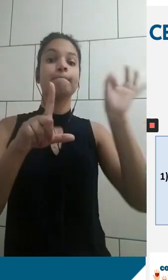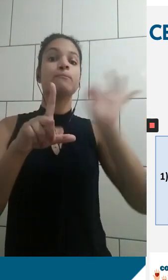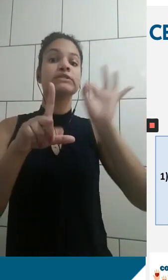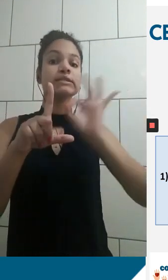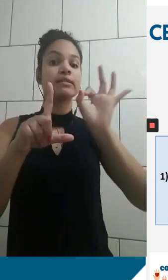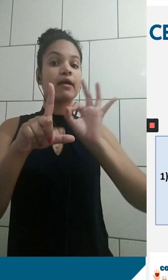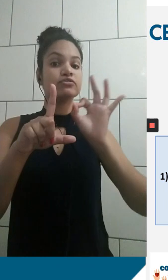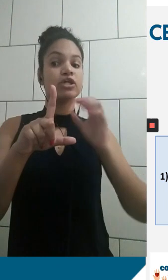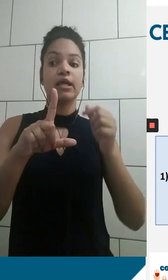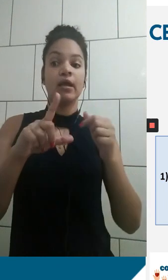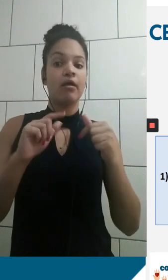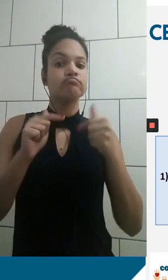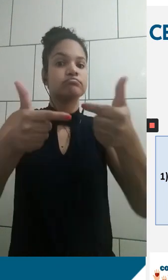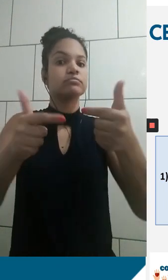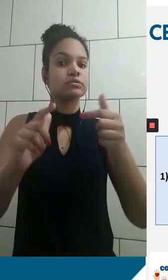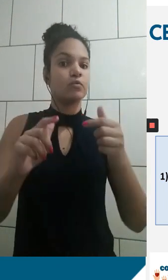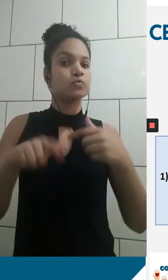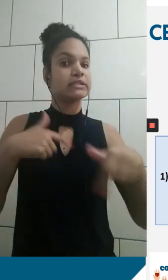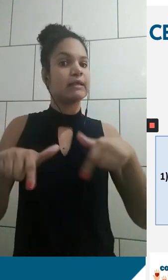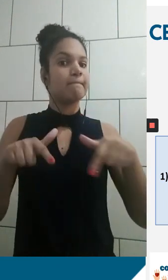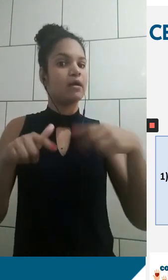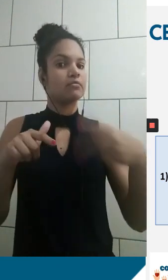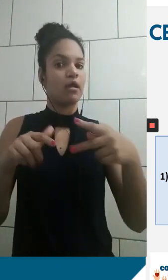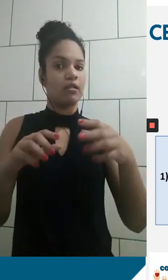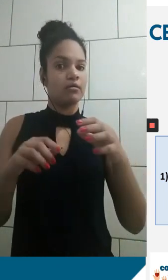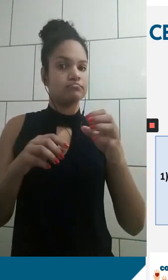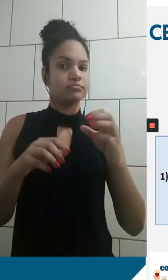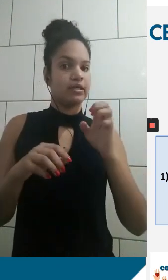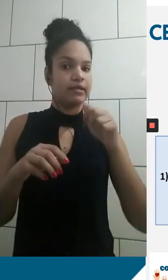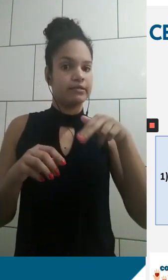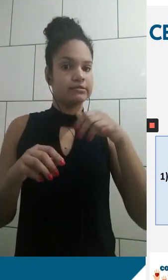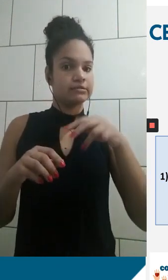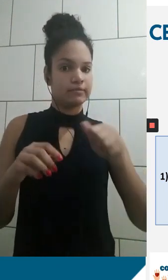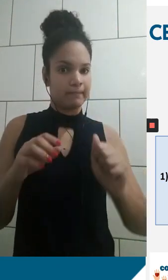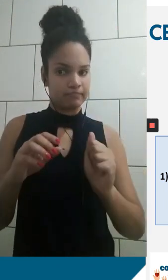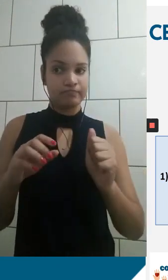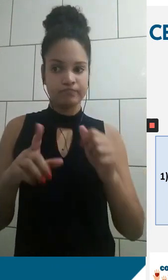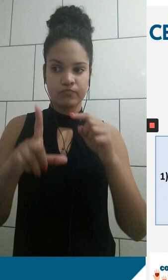Ó? Esses pontinhos aqui são substratos, diferentes substratos que são